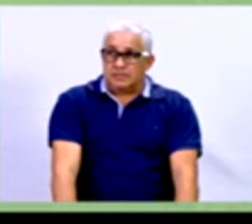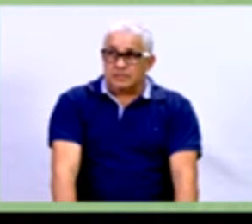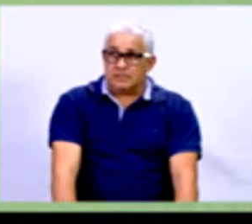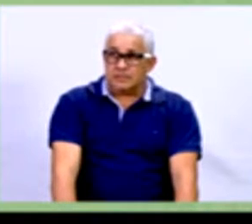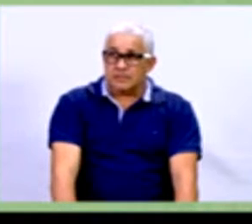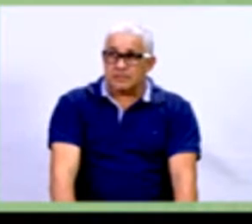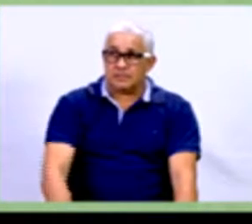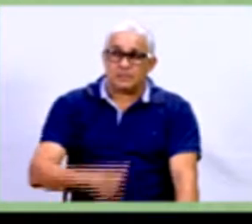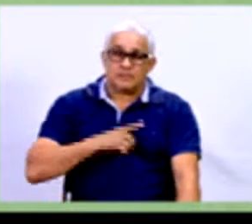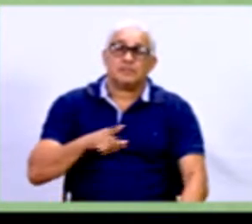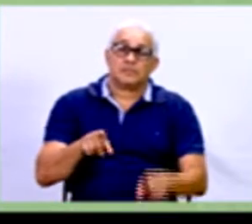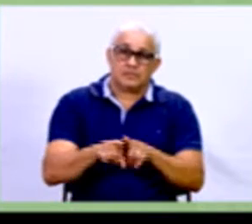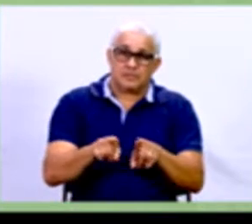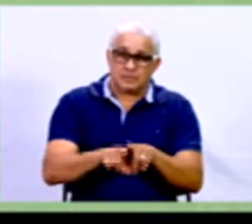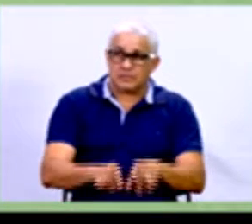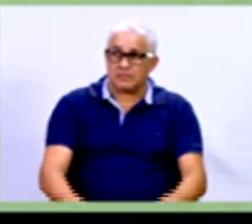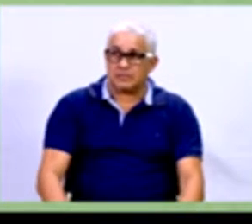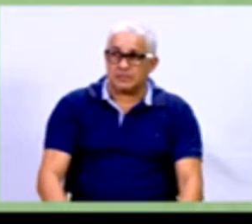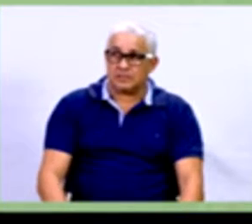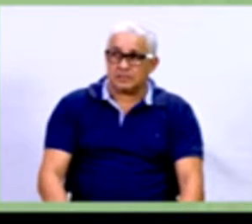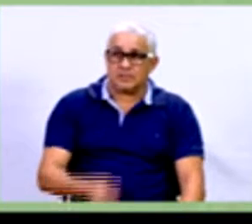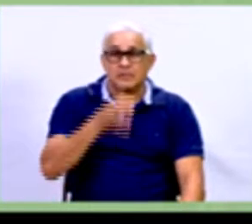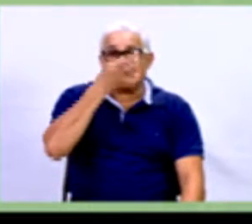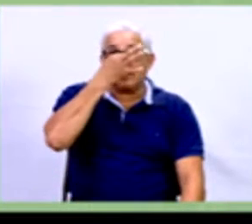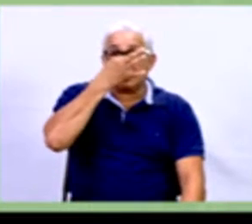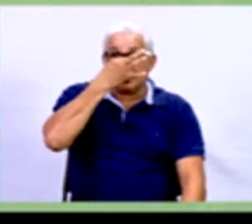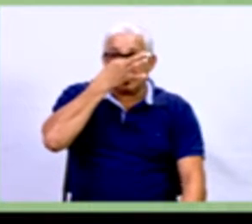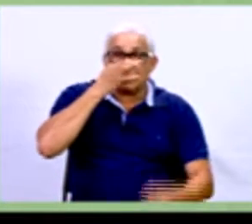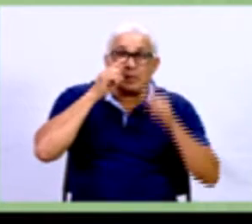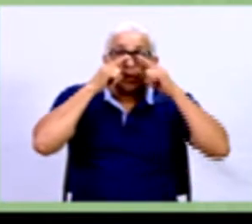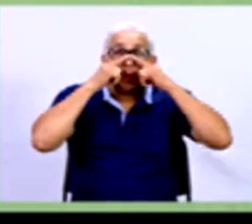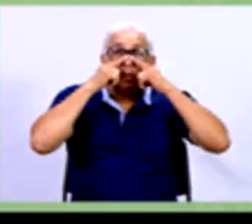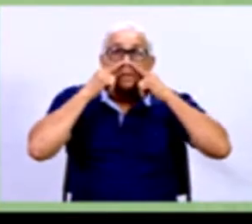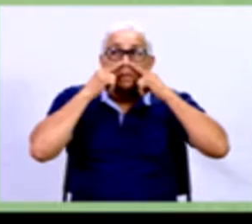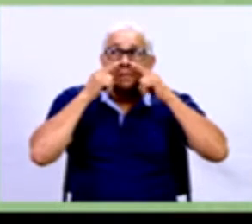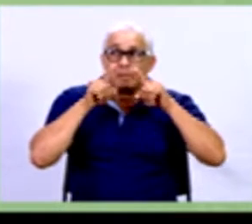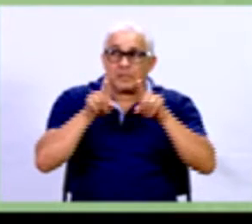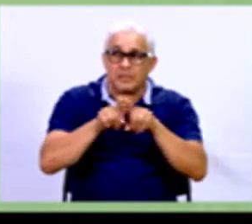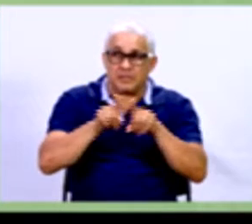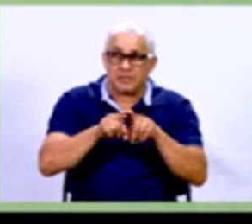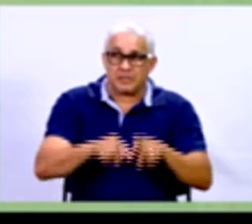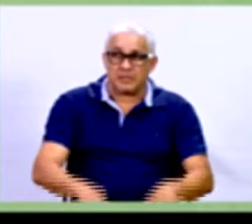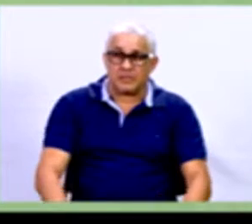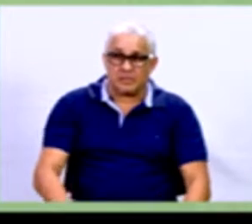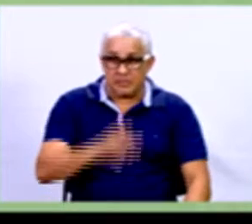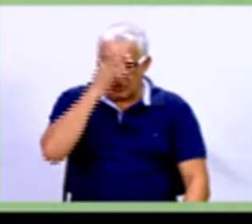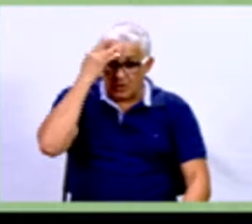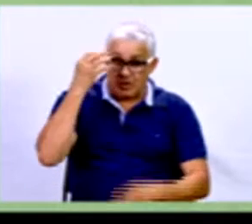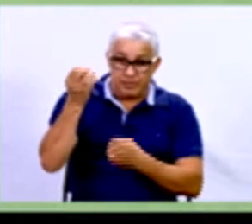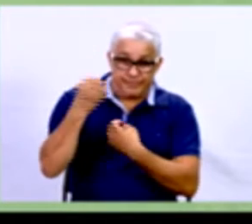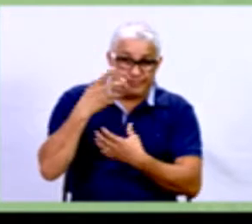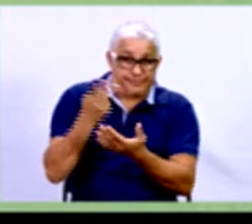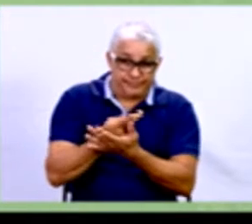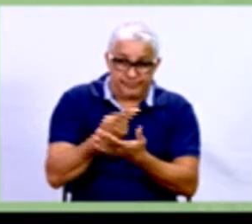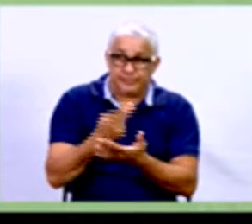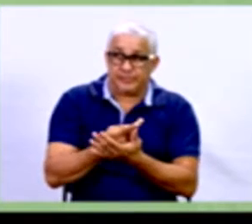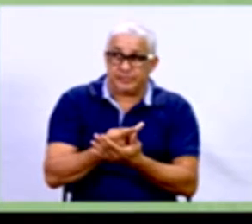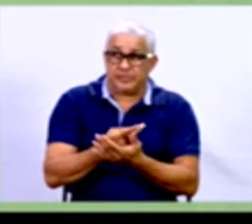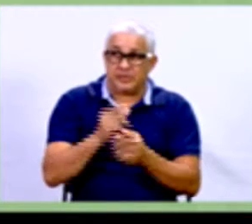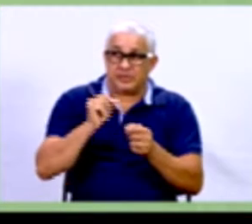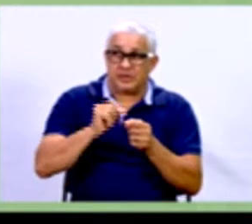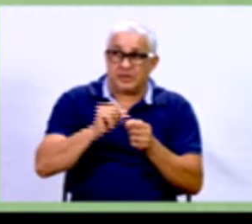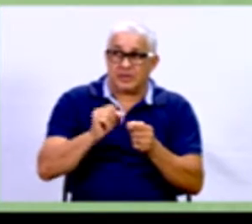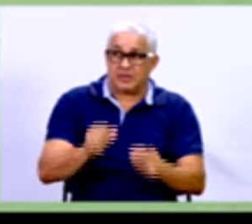Ainda tem aqui hemorragia nasal, por exemplo, né, que a gente às vezes é ensinado erroneamente, né, fazer esse tipo